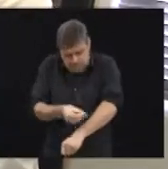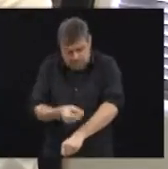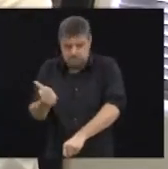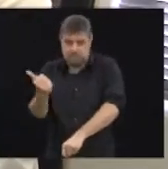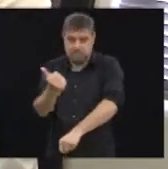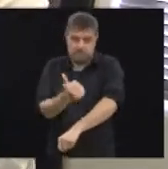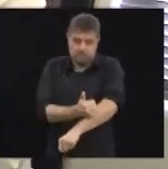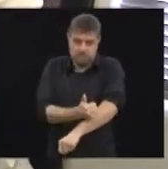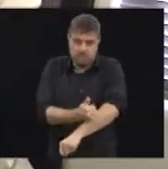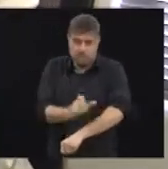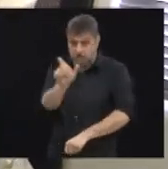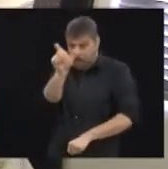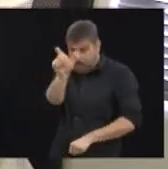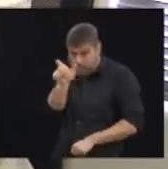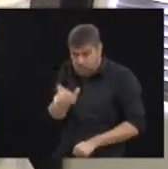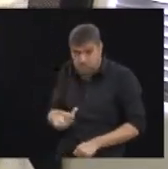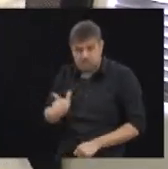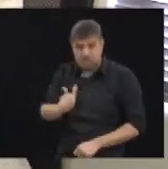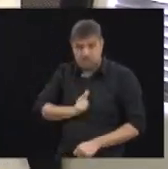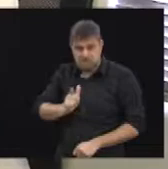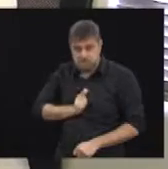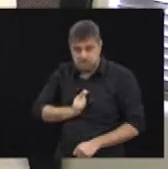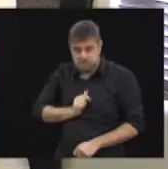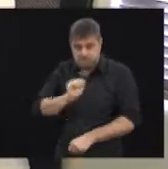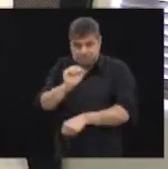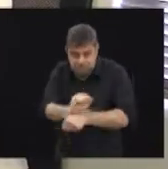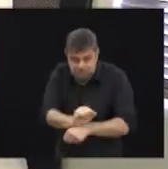técnica cirúrgica para casos que estão